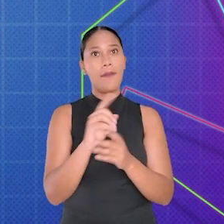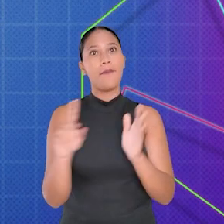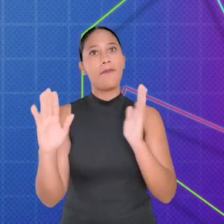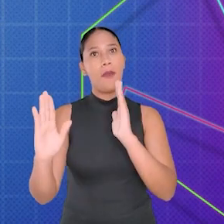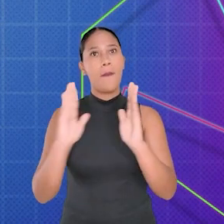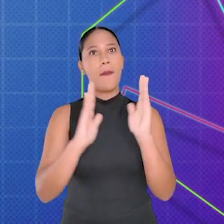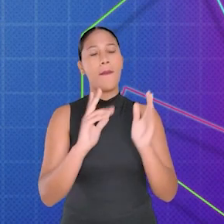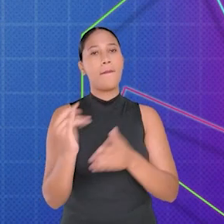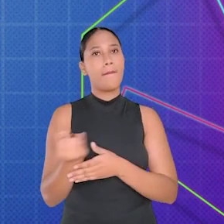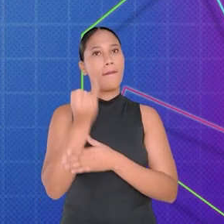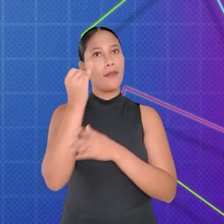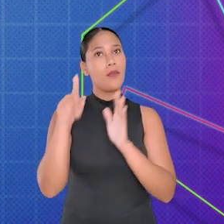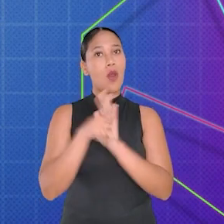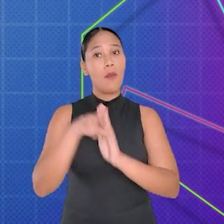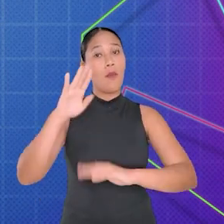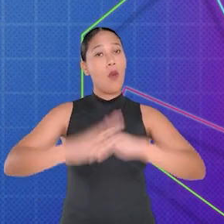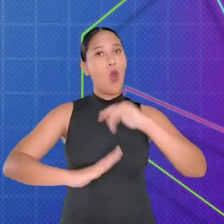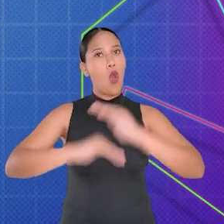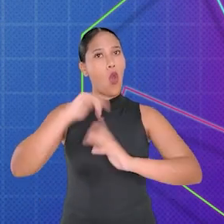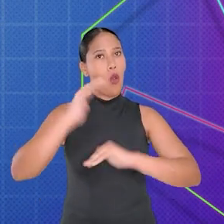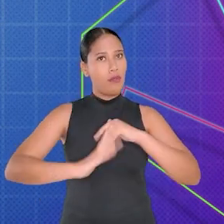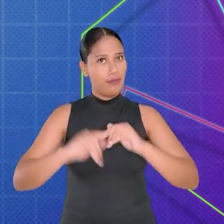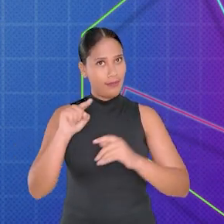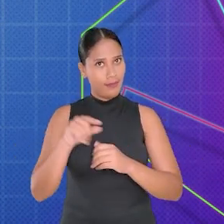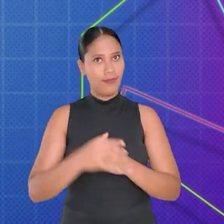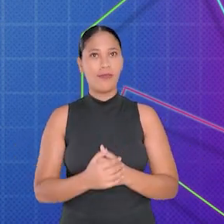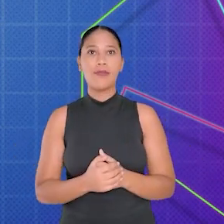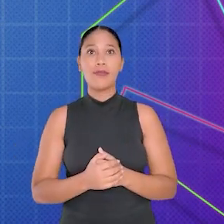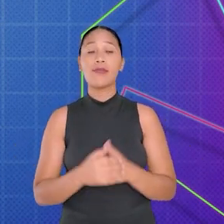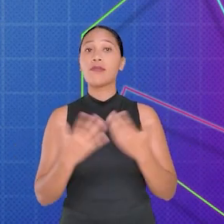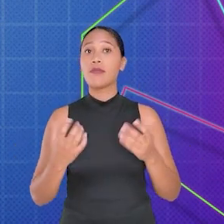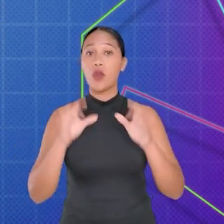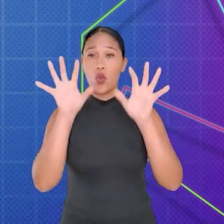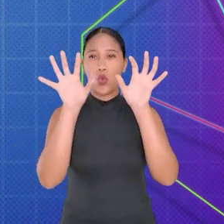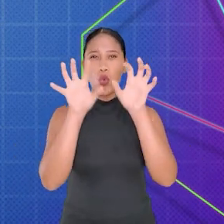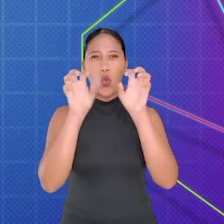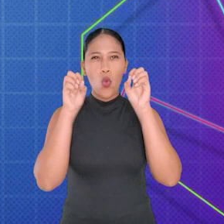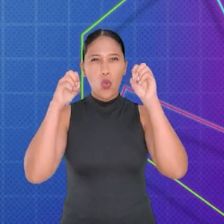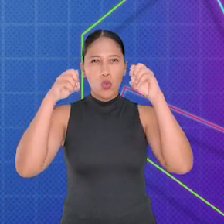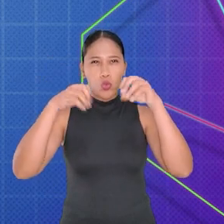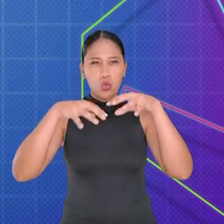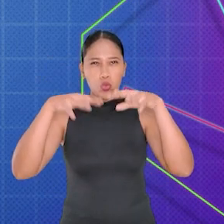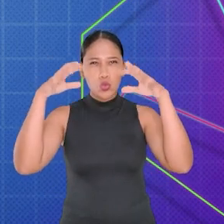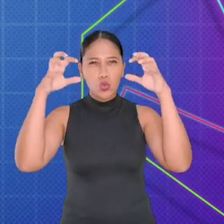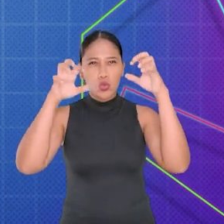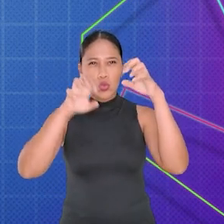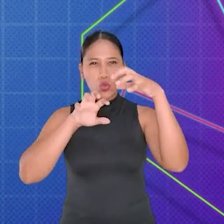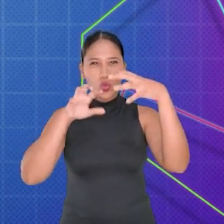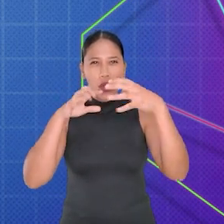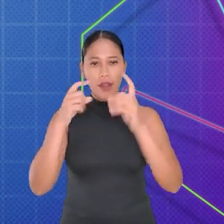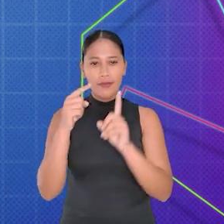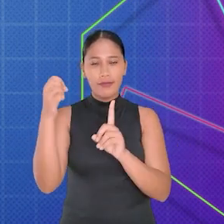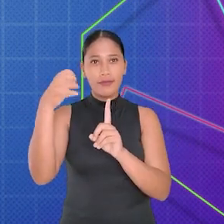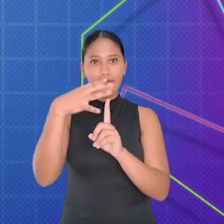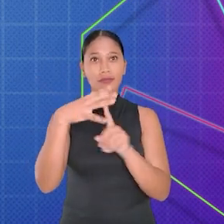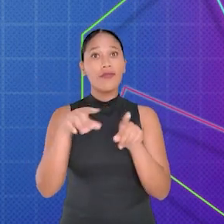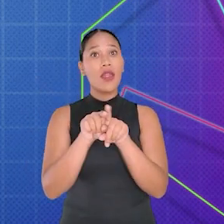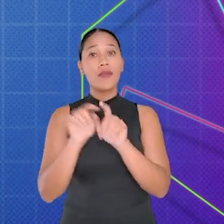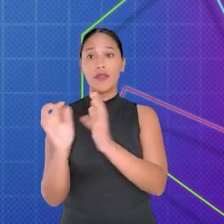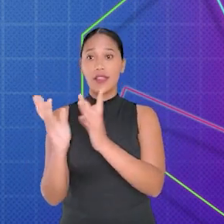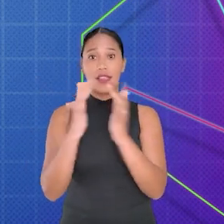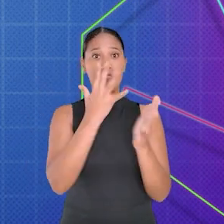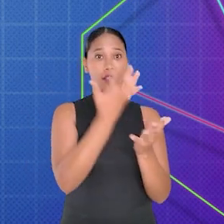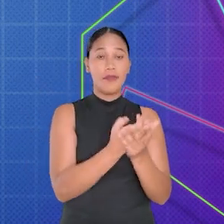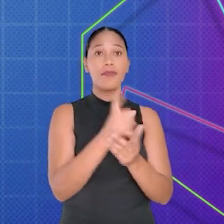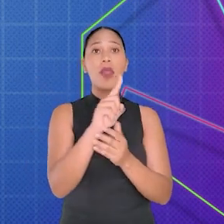modelagem 3D no Blender. A iluminação controla como a luz interage com o modelo 3D, enquanto a renderização é o processo de gerar uma imagem